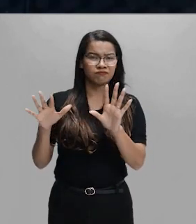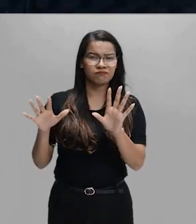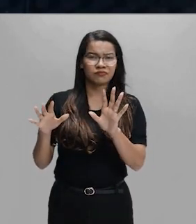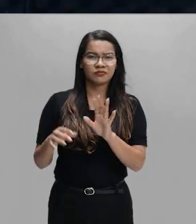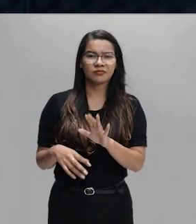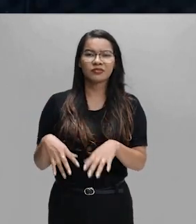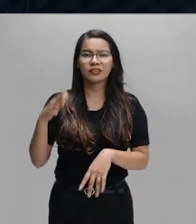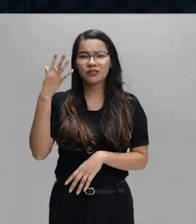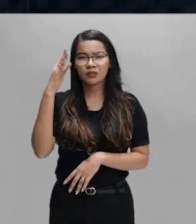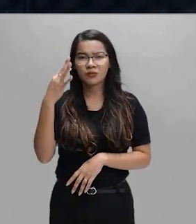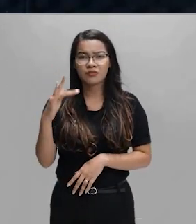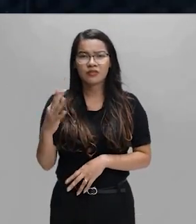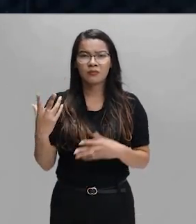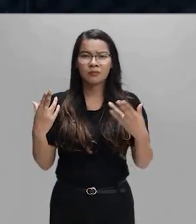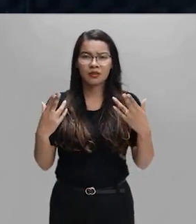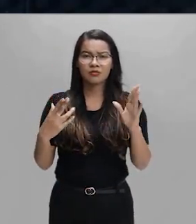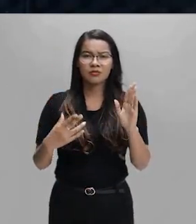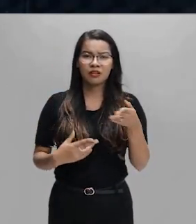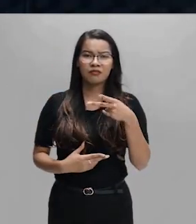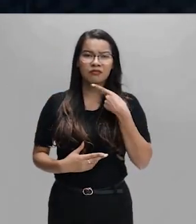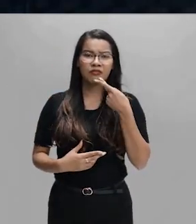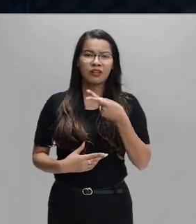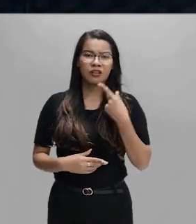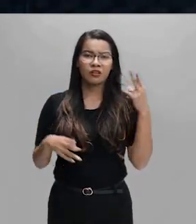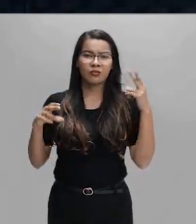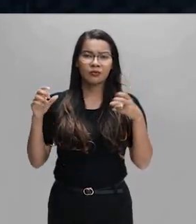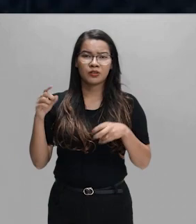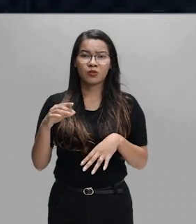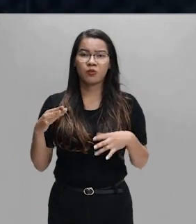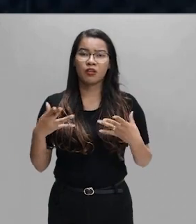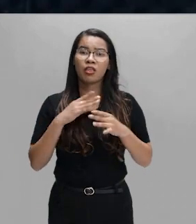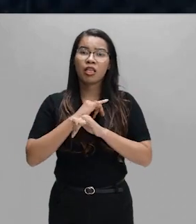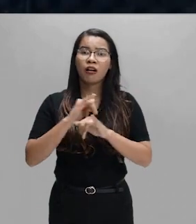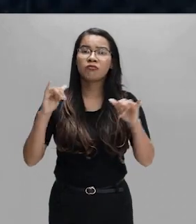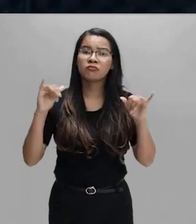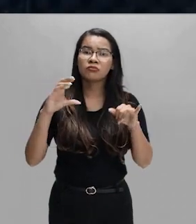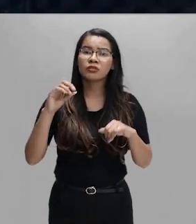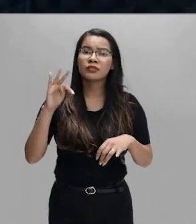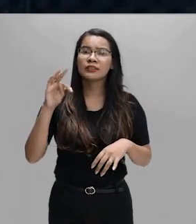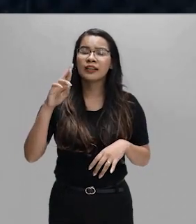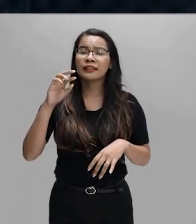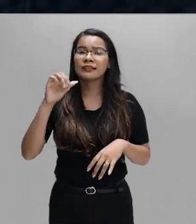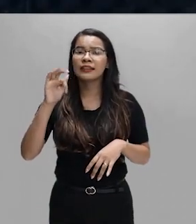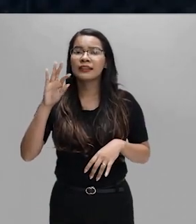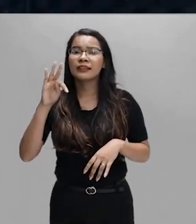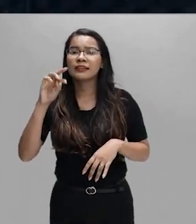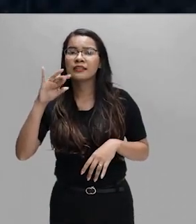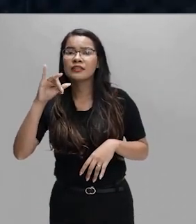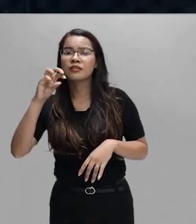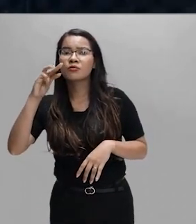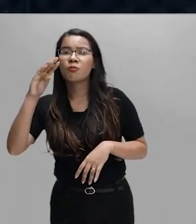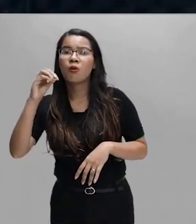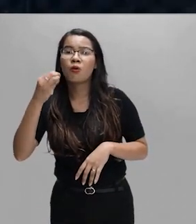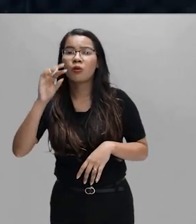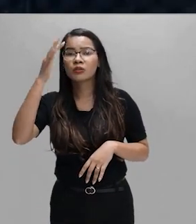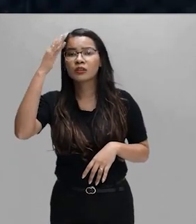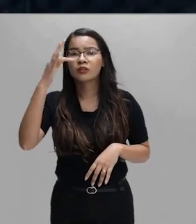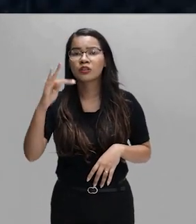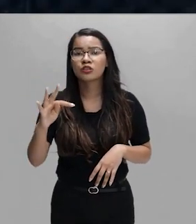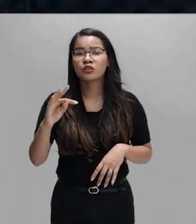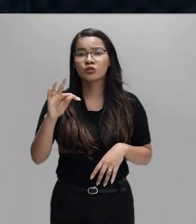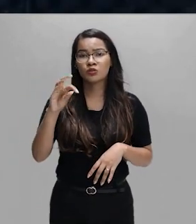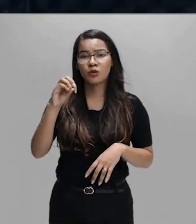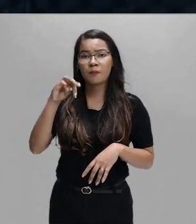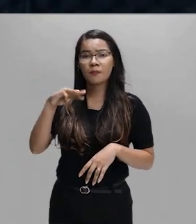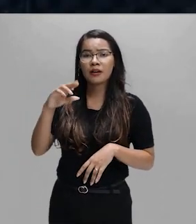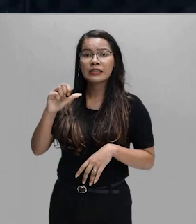A filosofia mesmo fala sobre isso quando cita o contratualismo, quando cita as teorias de Thomas Hobbes, que ele